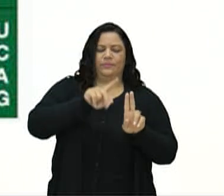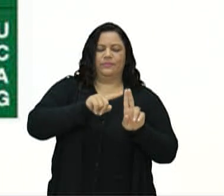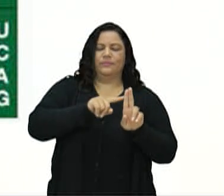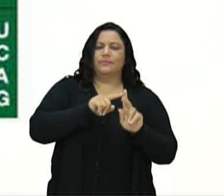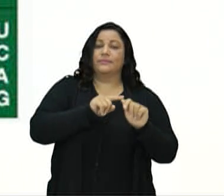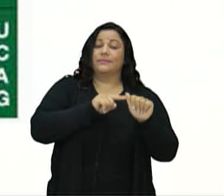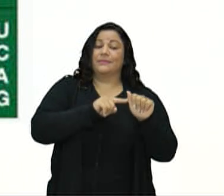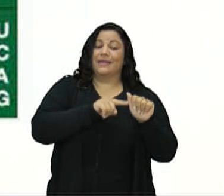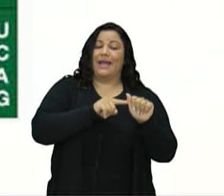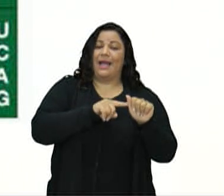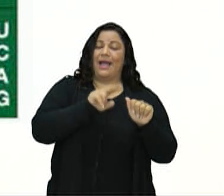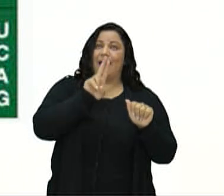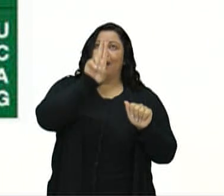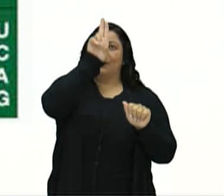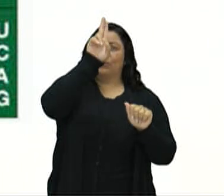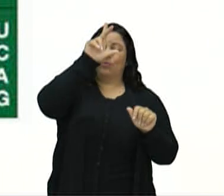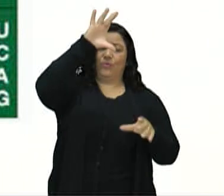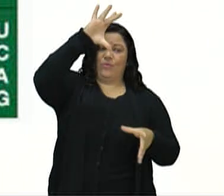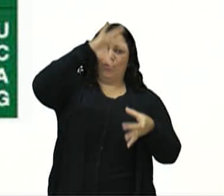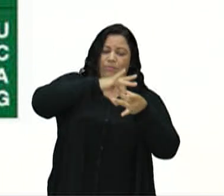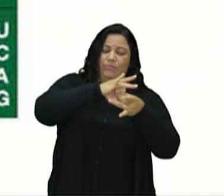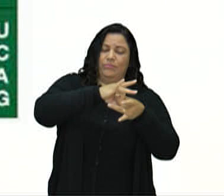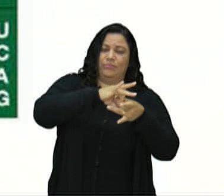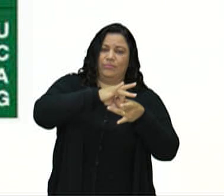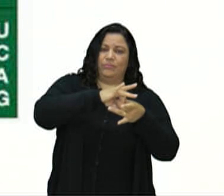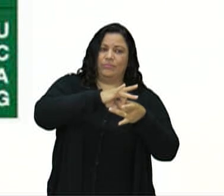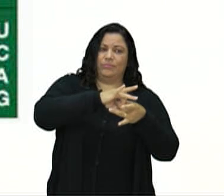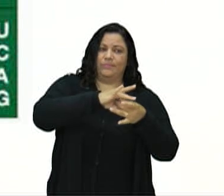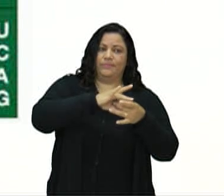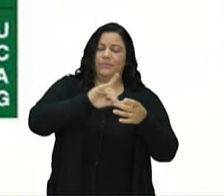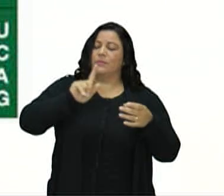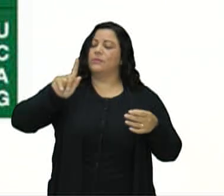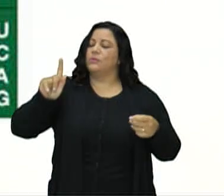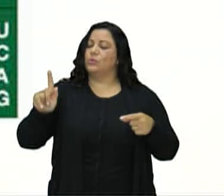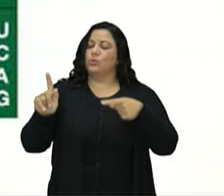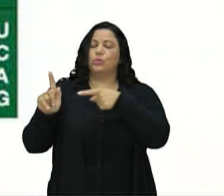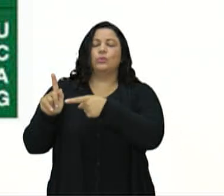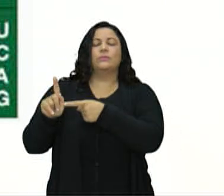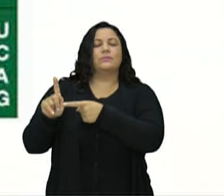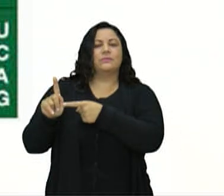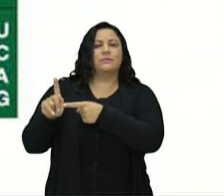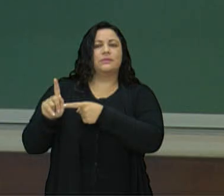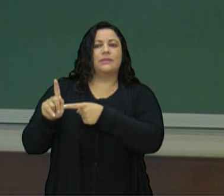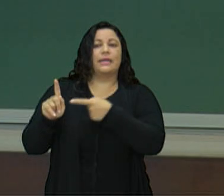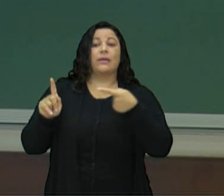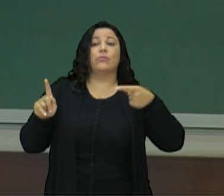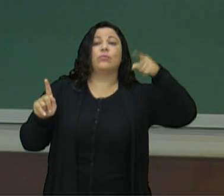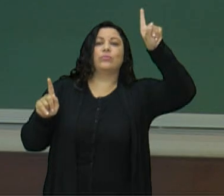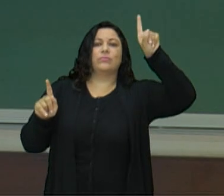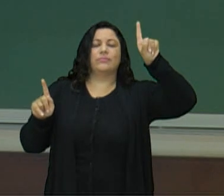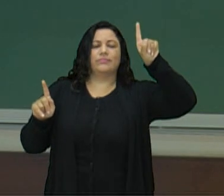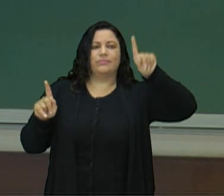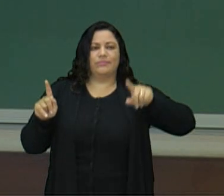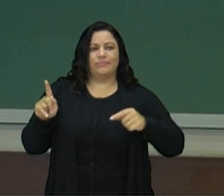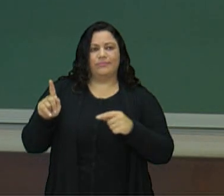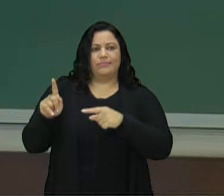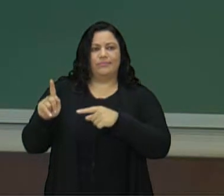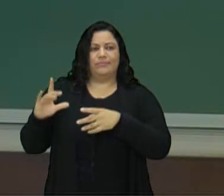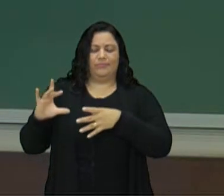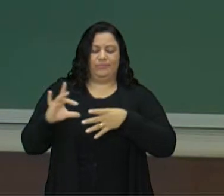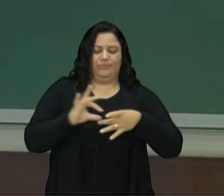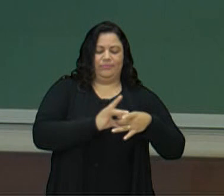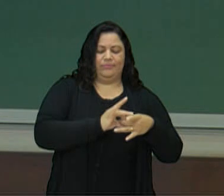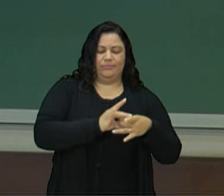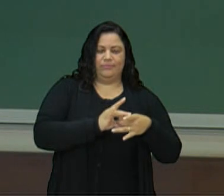aqui, tá dentro desse quadro. Terceira base G, última linha, AUG. Nossa,